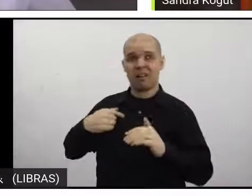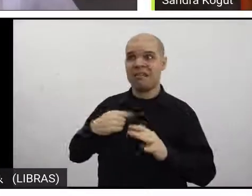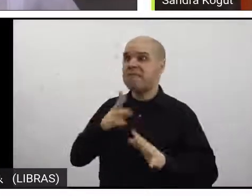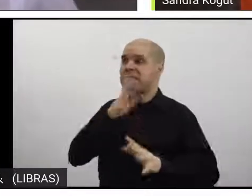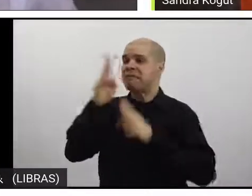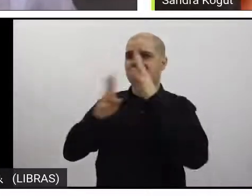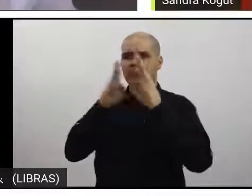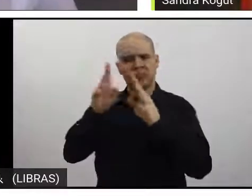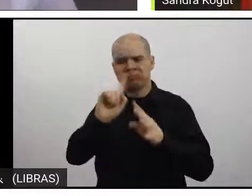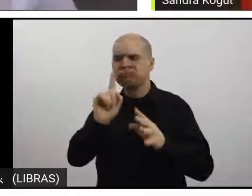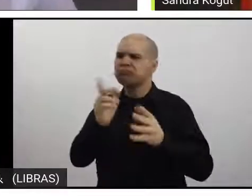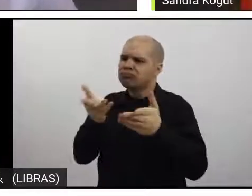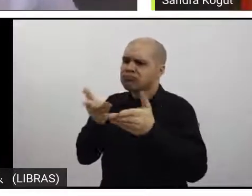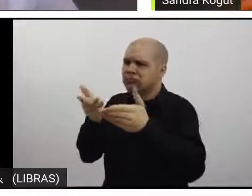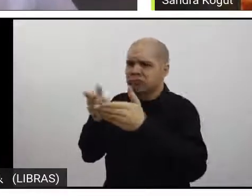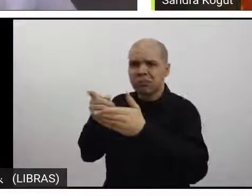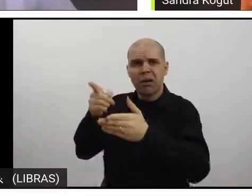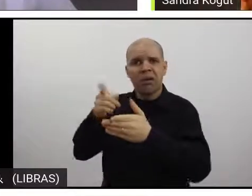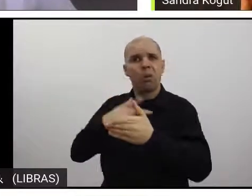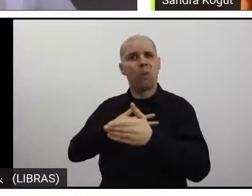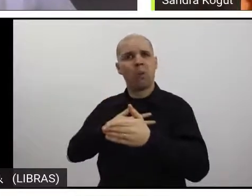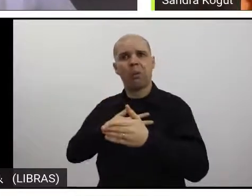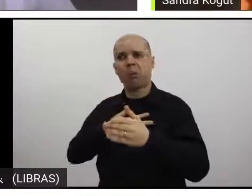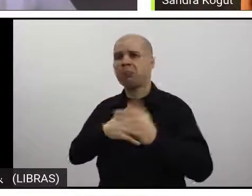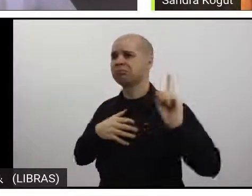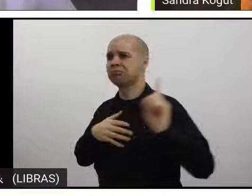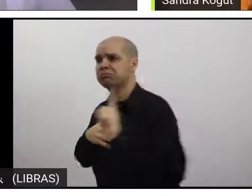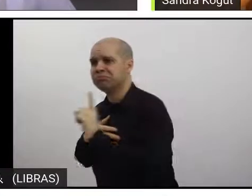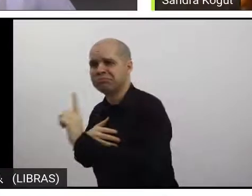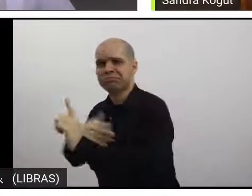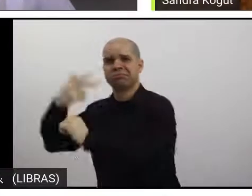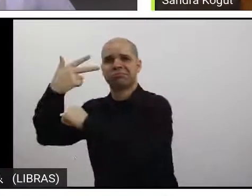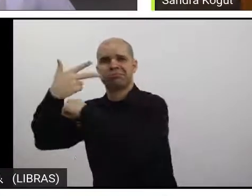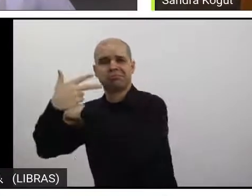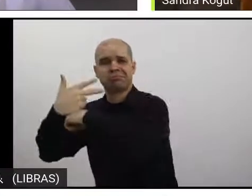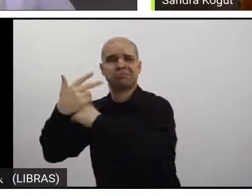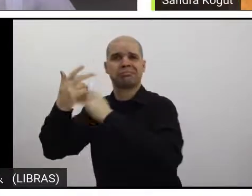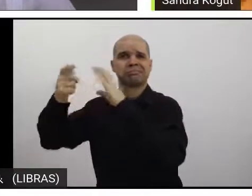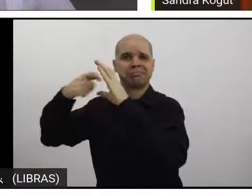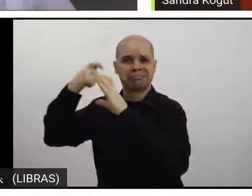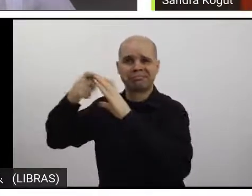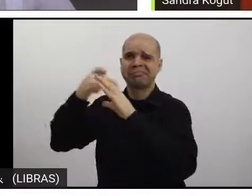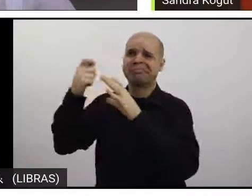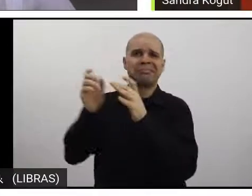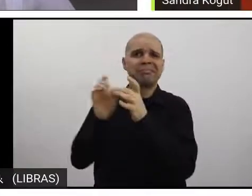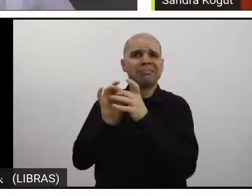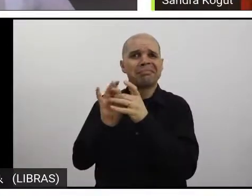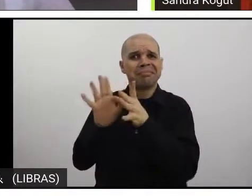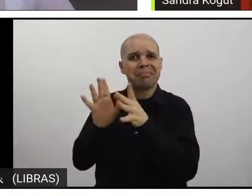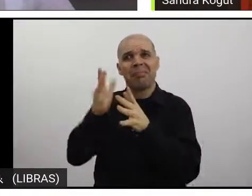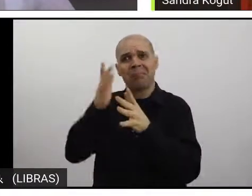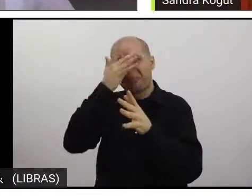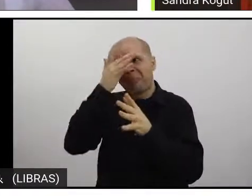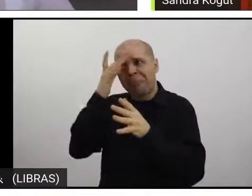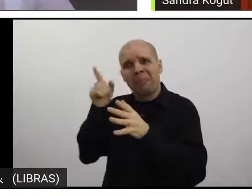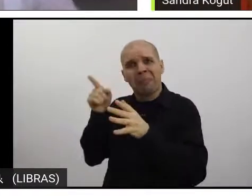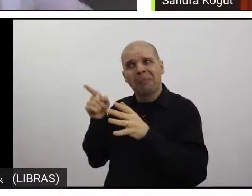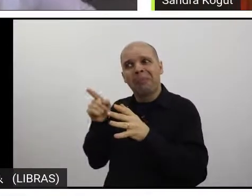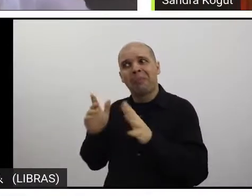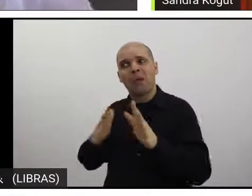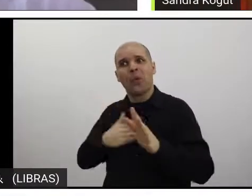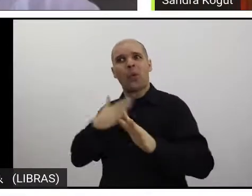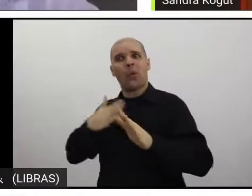um clique, assim, e deu super certo. Em cada lugar teve uma porta de entrada, entendeu? Que demais. Não,